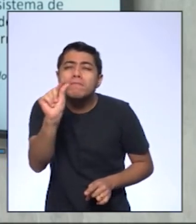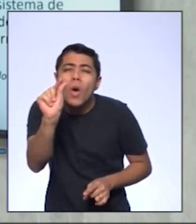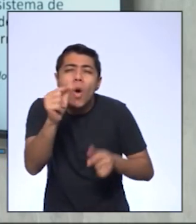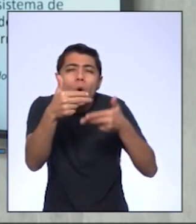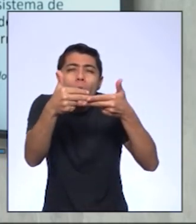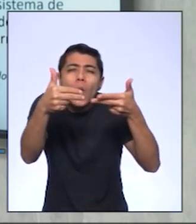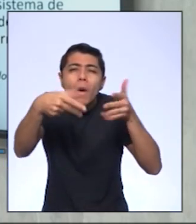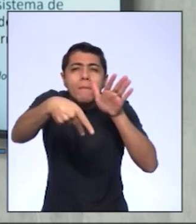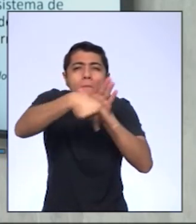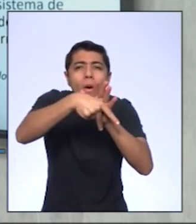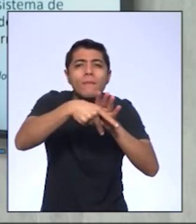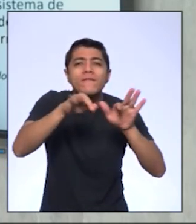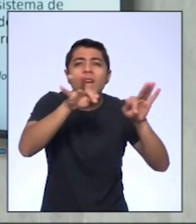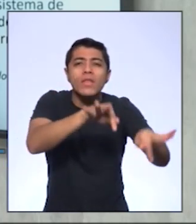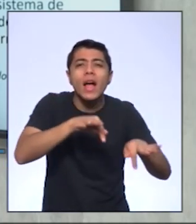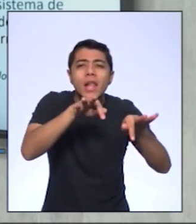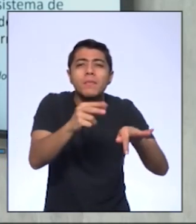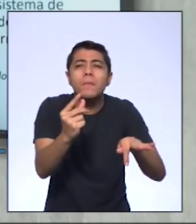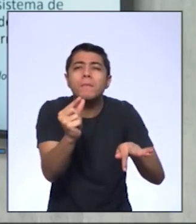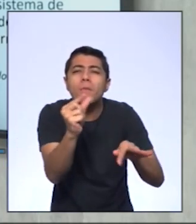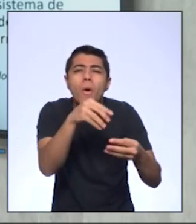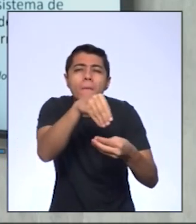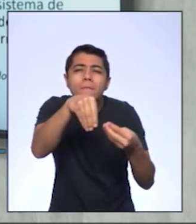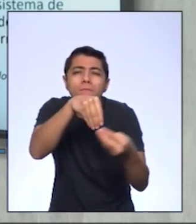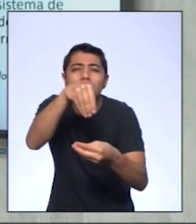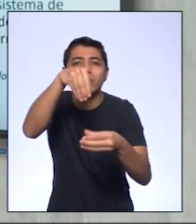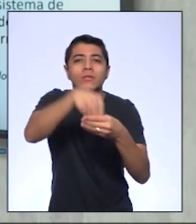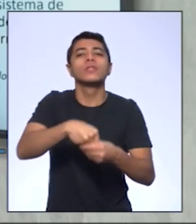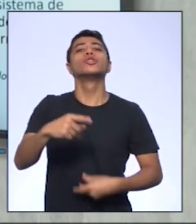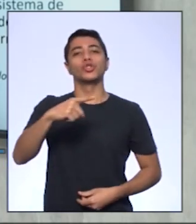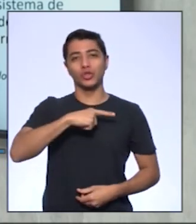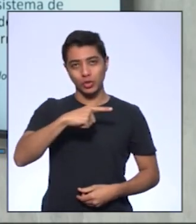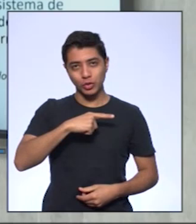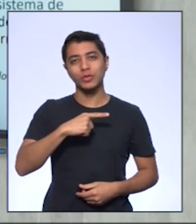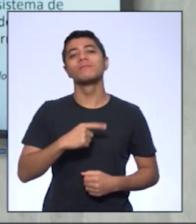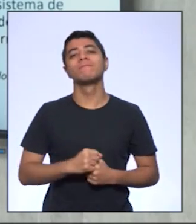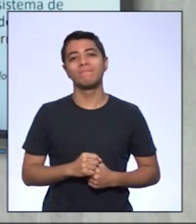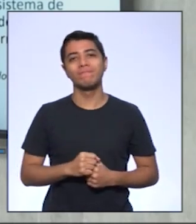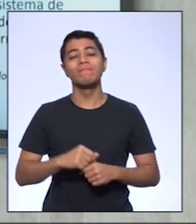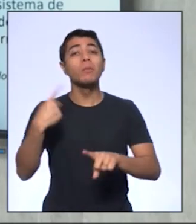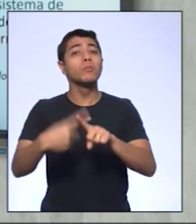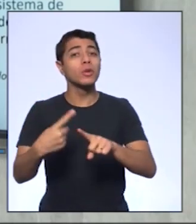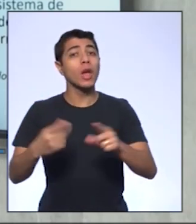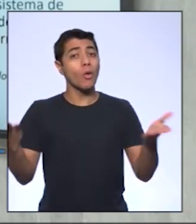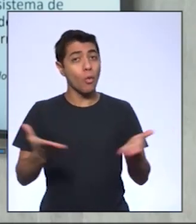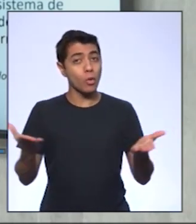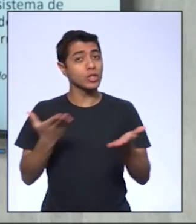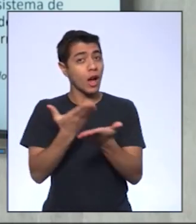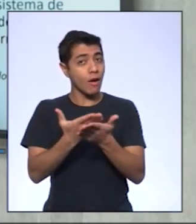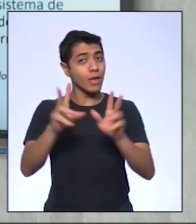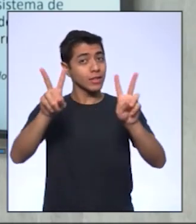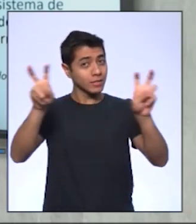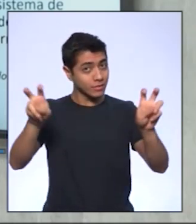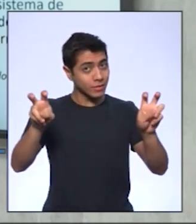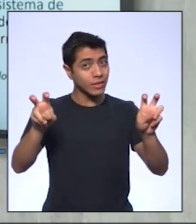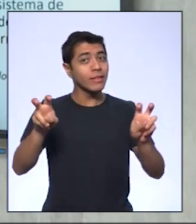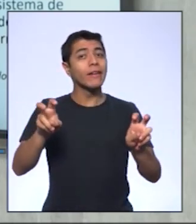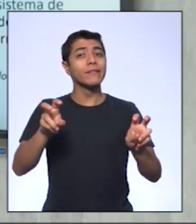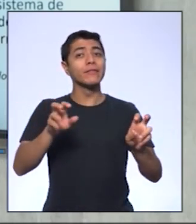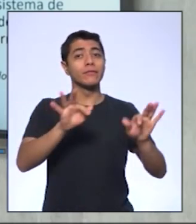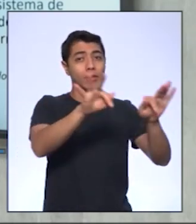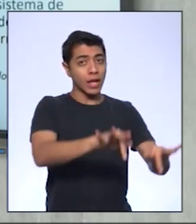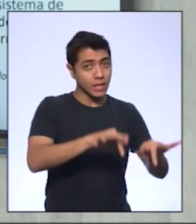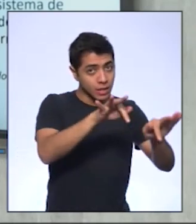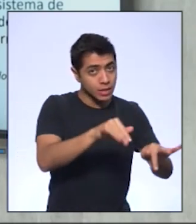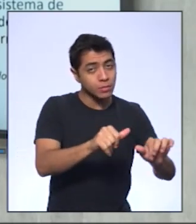de novo, o termo, né, expressão da aula de hoje, transição feudo-capitalista. As cidades representam o novo mundo